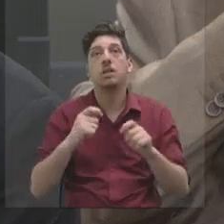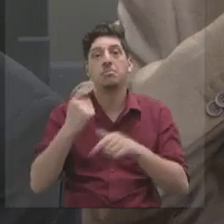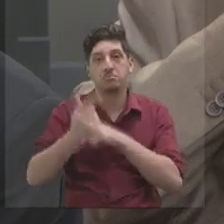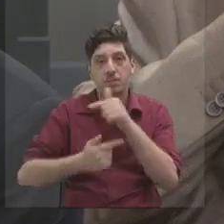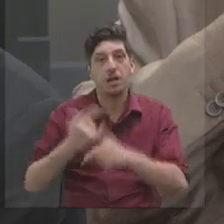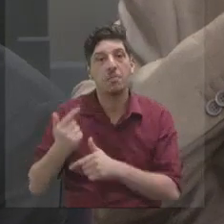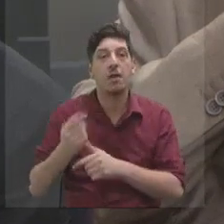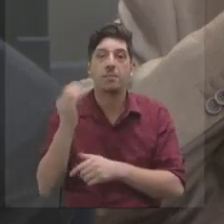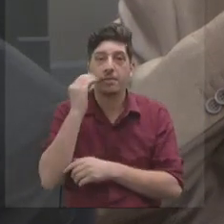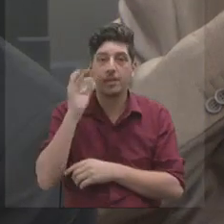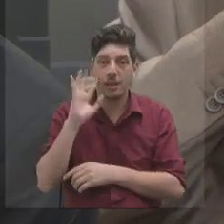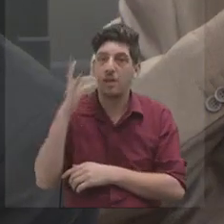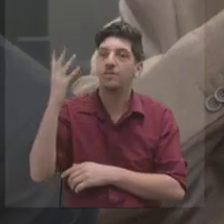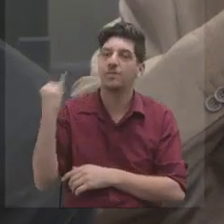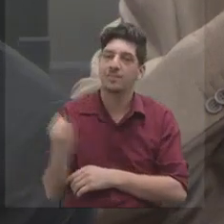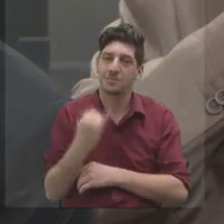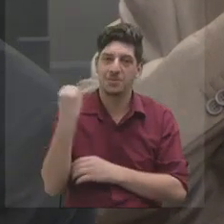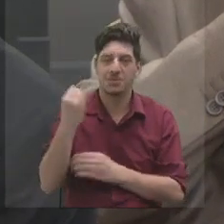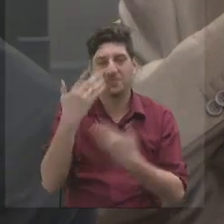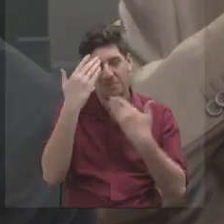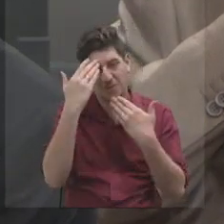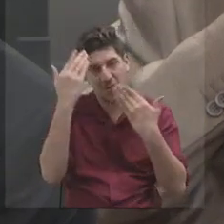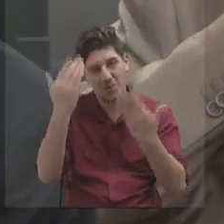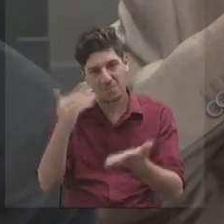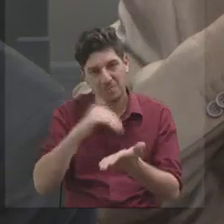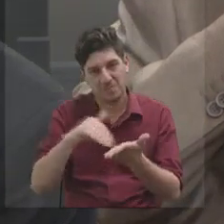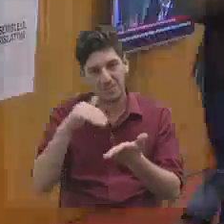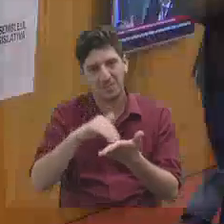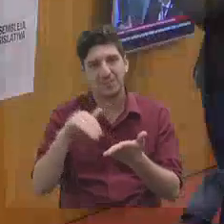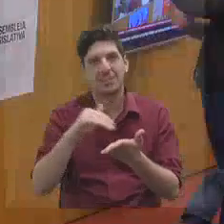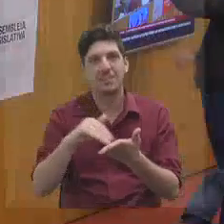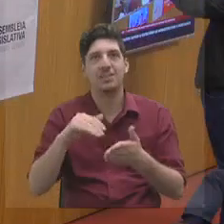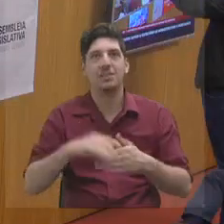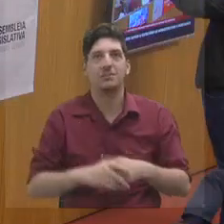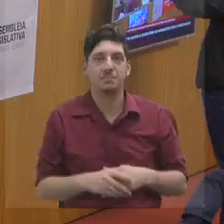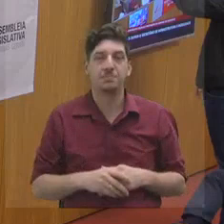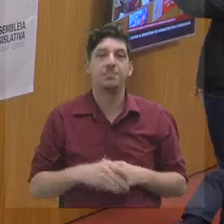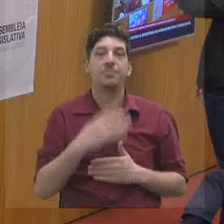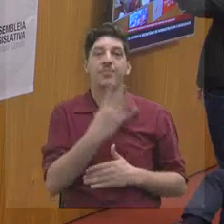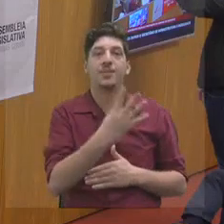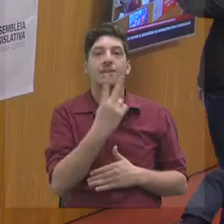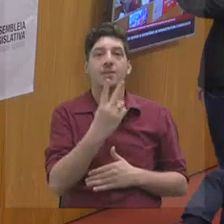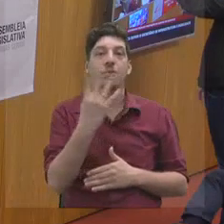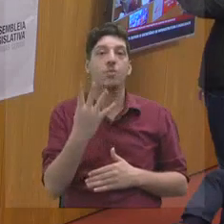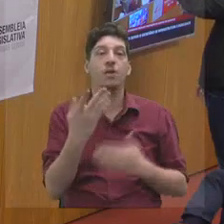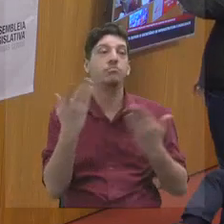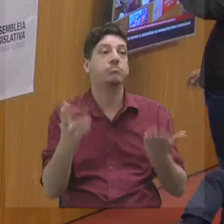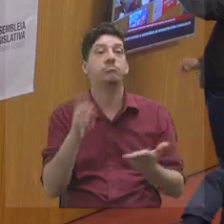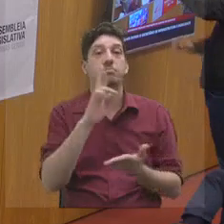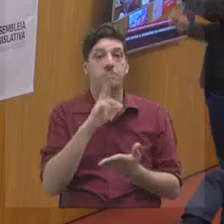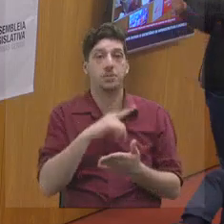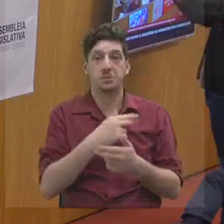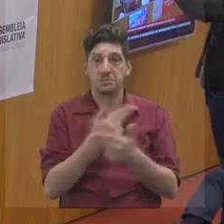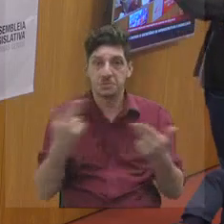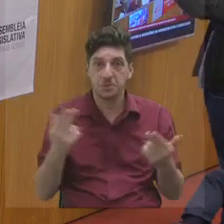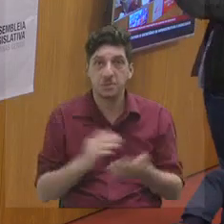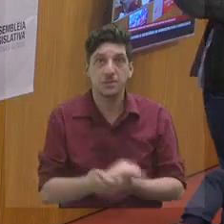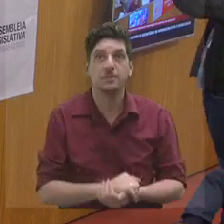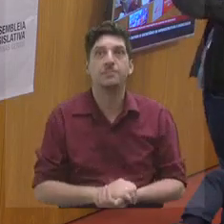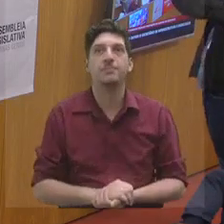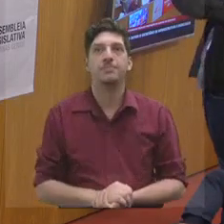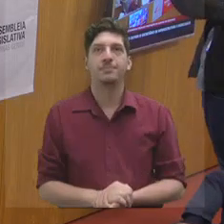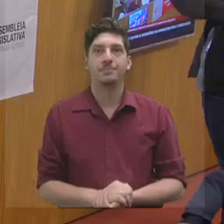e isso é muito importante então Obrigado secretário sobre a quatro dois quatro tem alguma novidade vamos lá